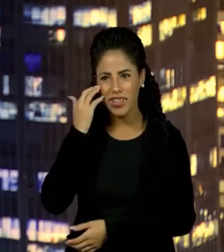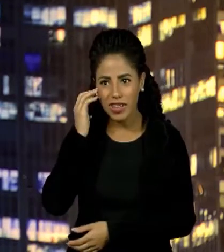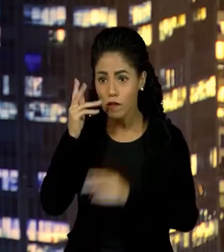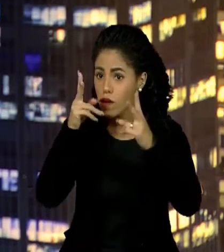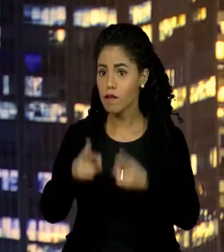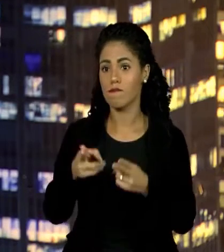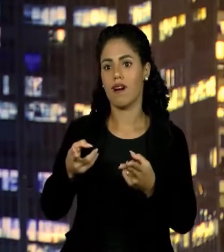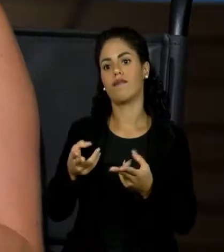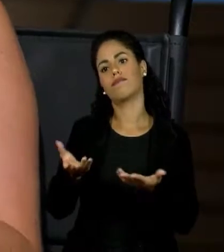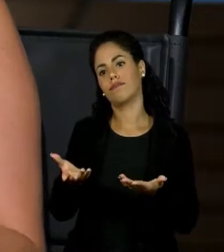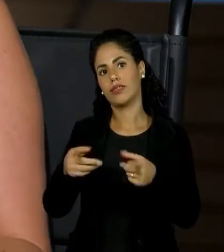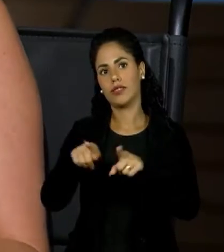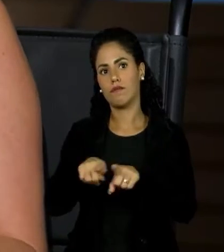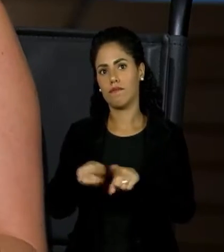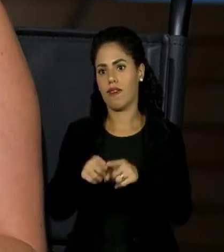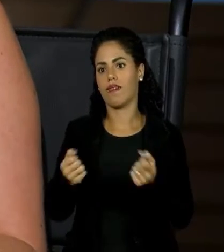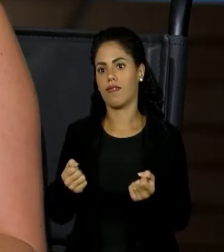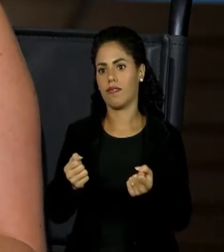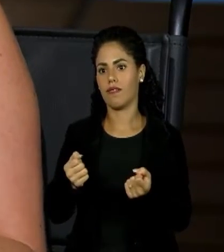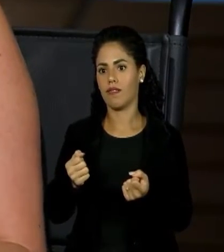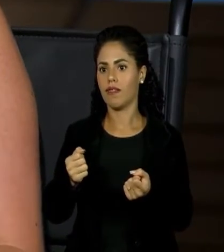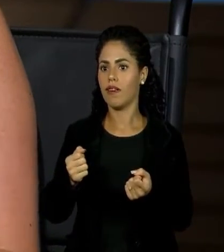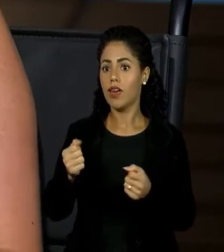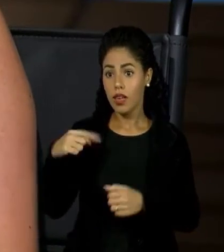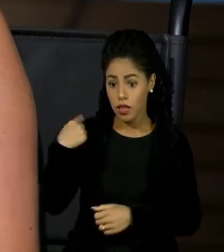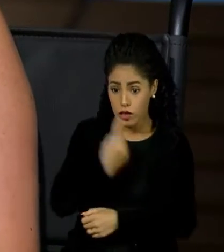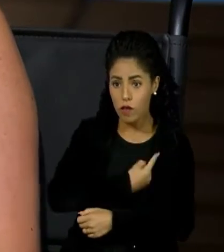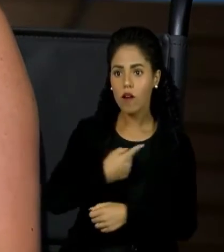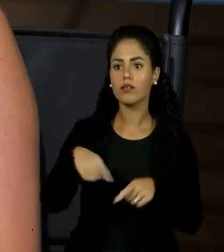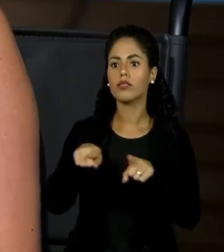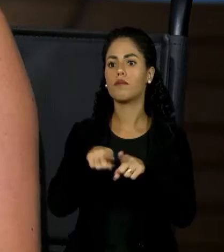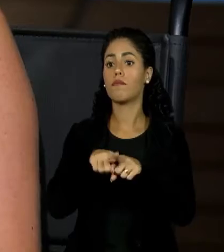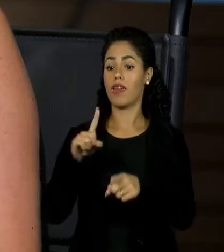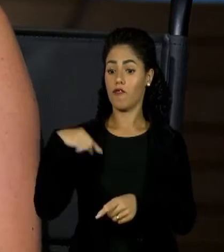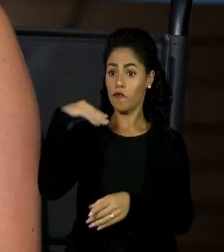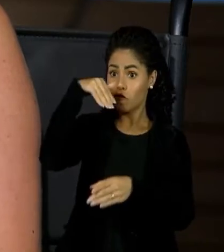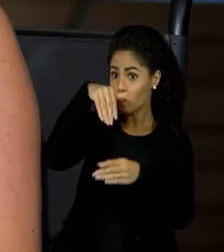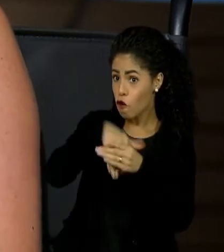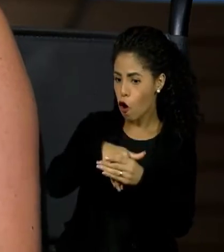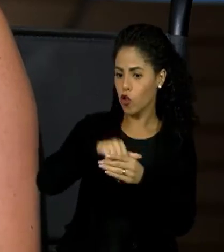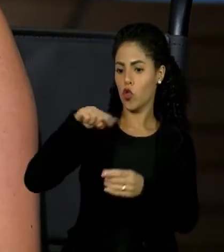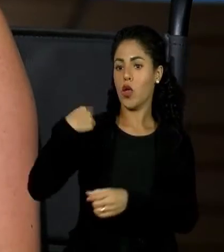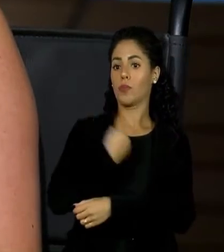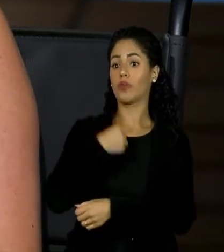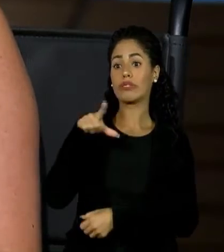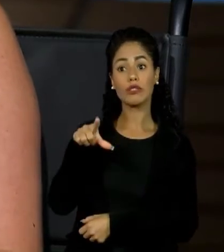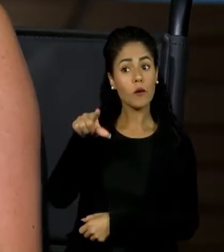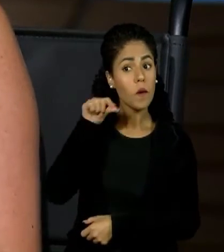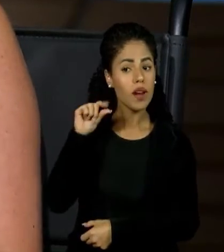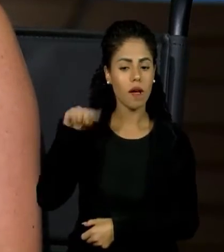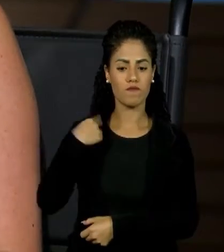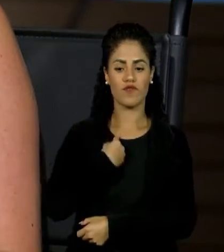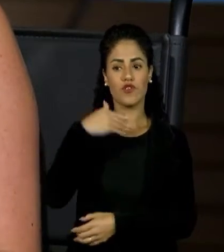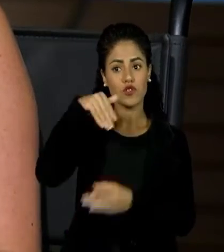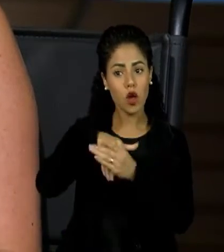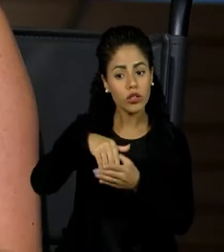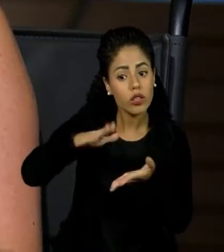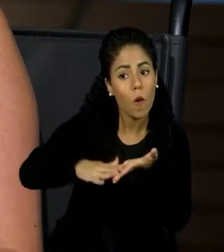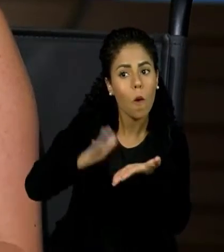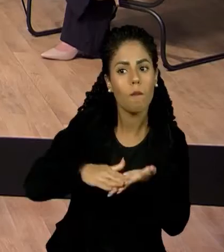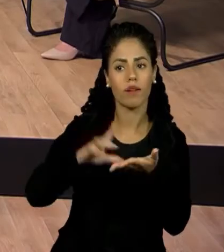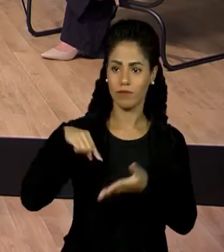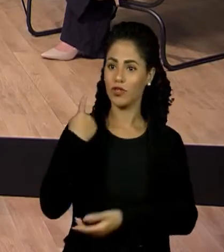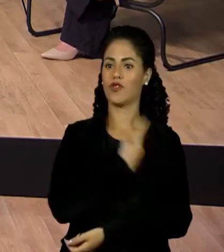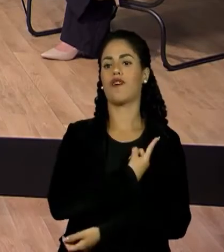empresário, né? E nós somos dos nossos políticos, somos nós que damos o voto para que ele seja escolhido e que ele vá atuar pela gente.